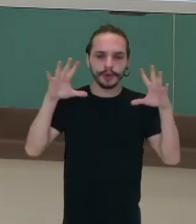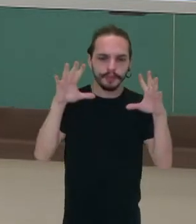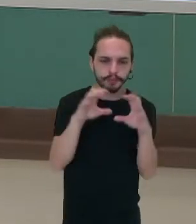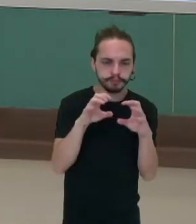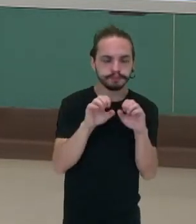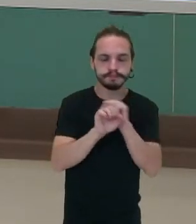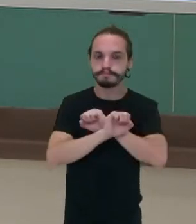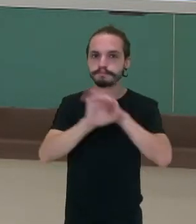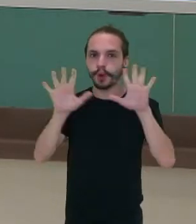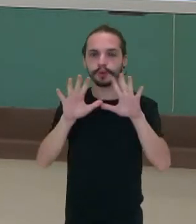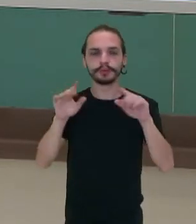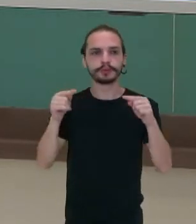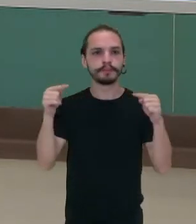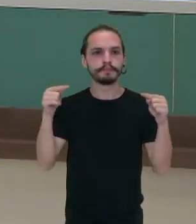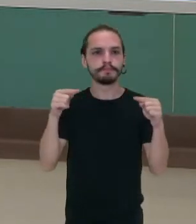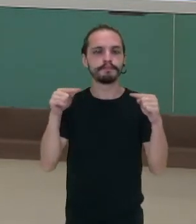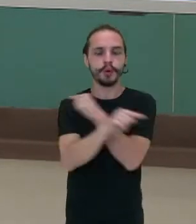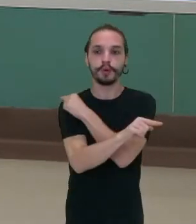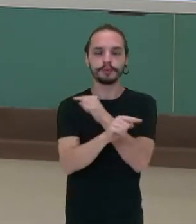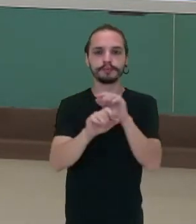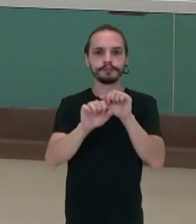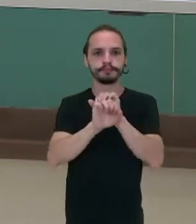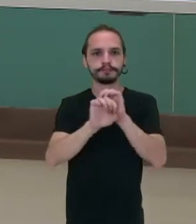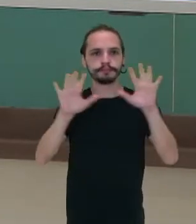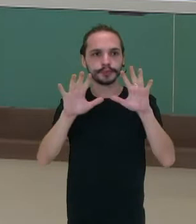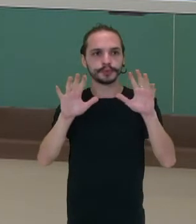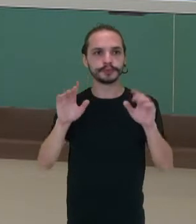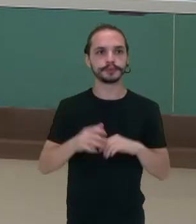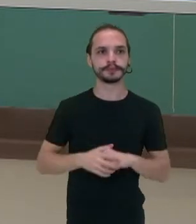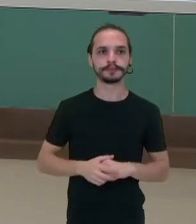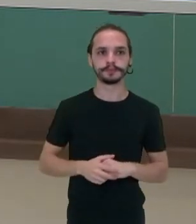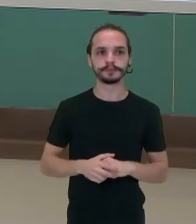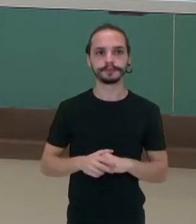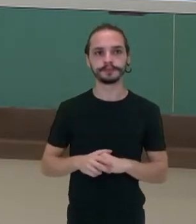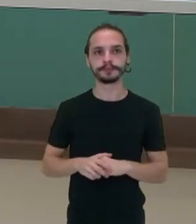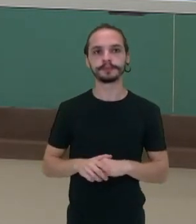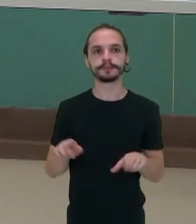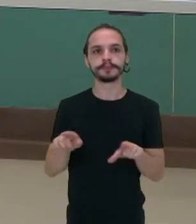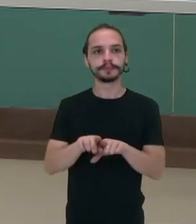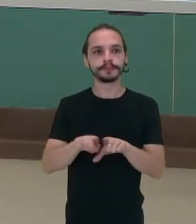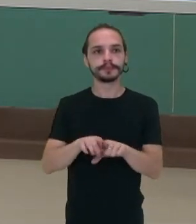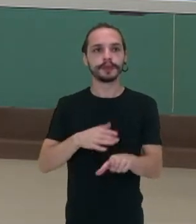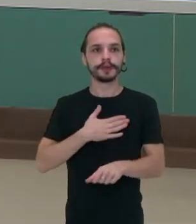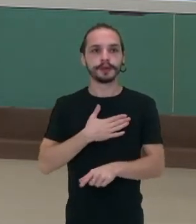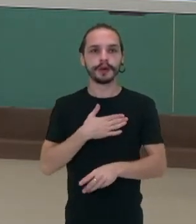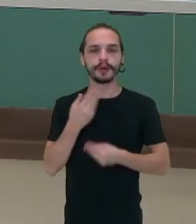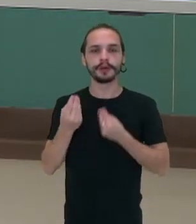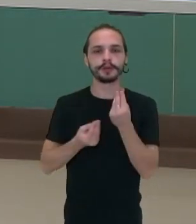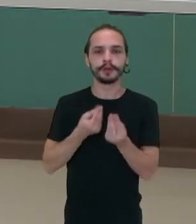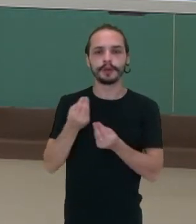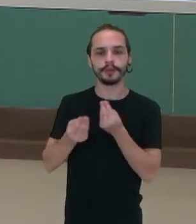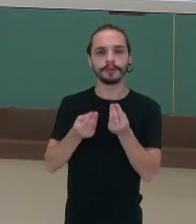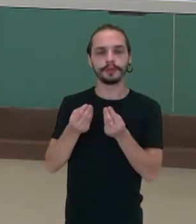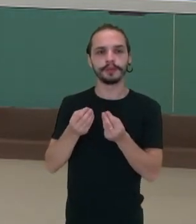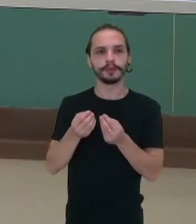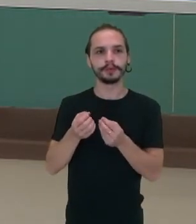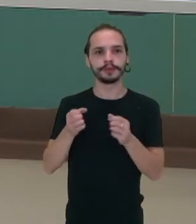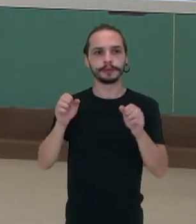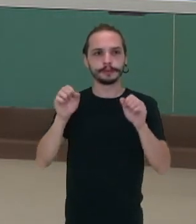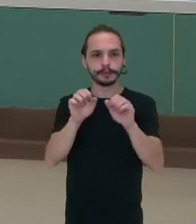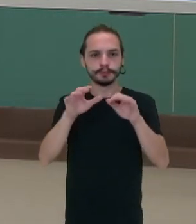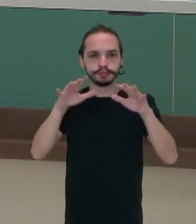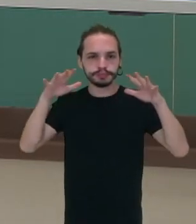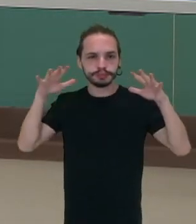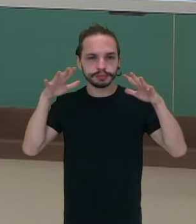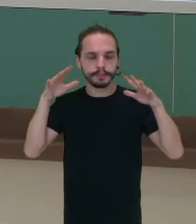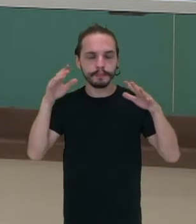brilho. Ele gostava muito de fazer isso, trazer uma figura de repente. E ele gostava também dessa iluminação muito extrema, mas ele